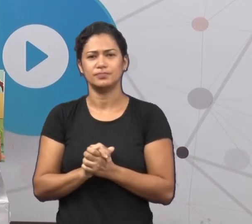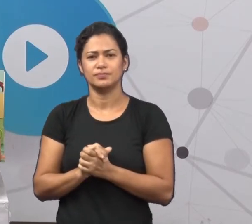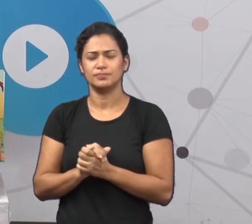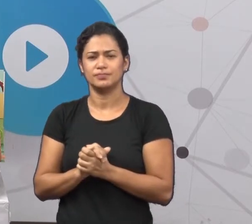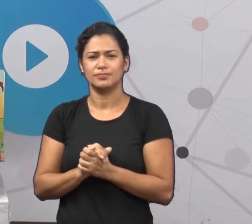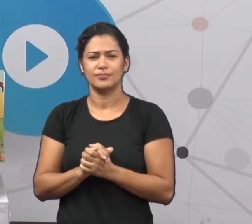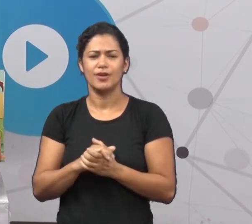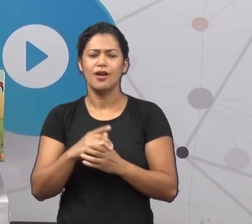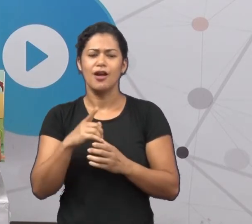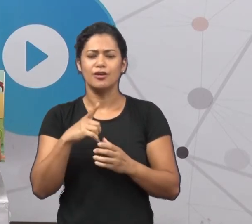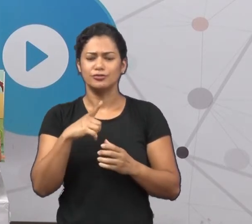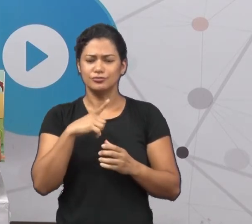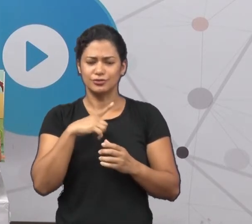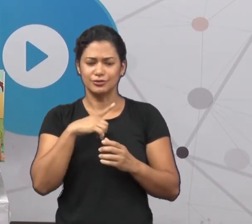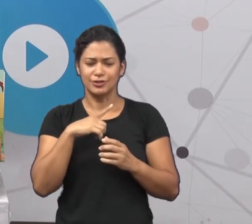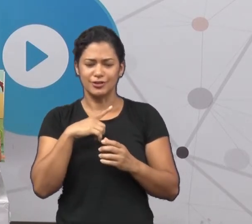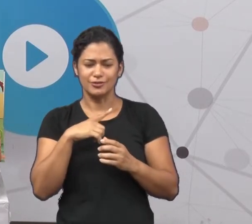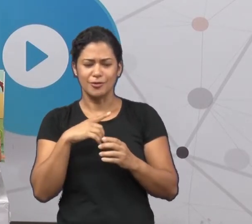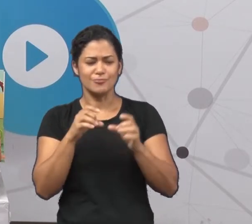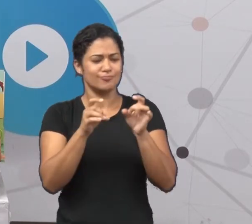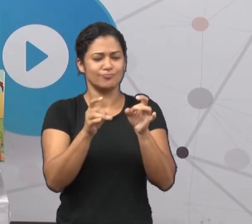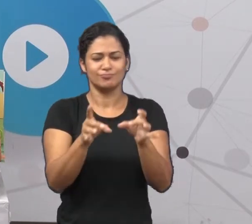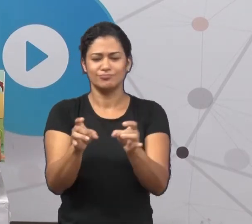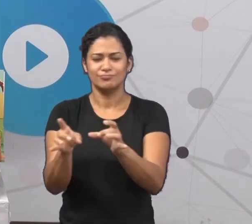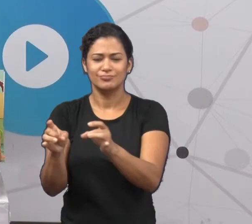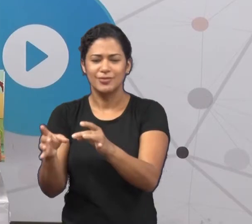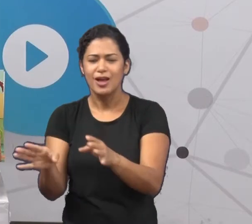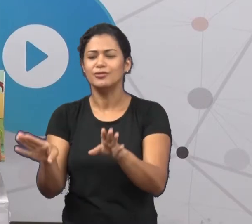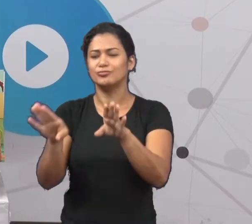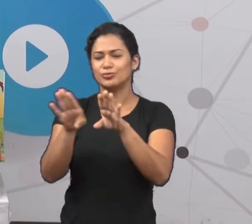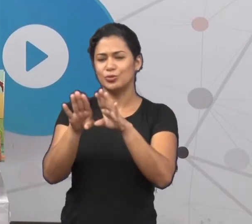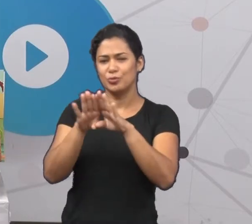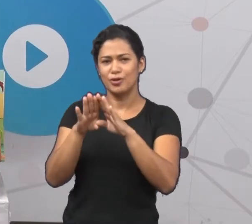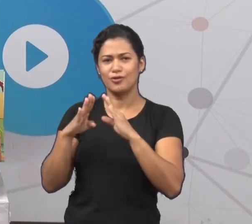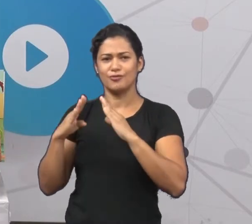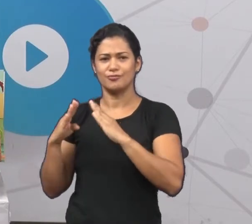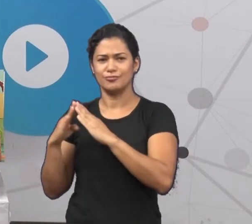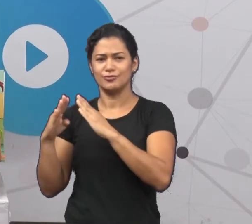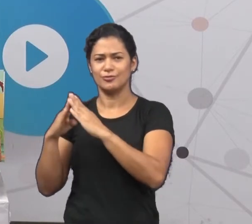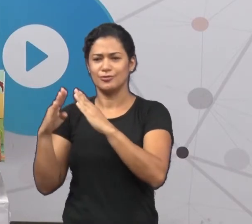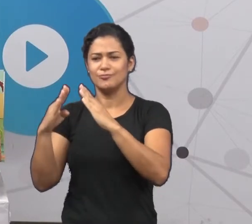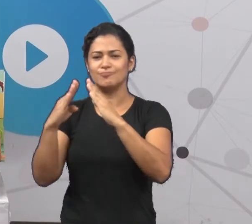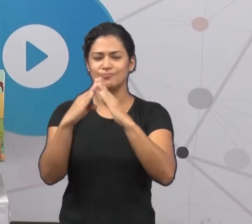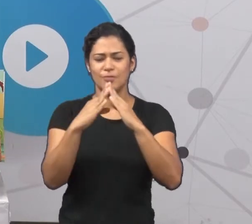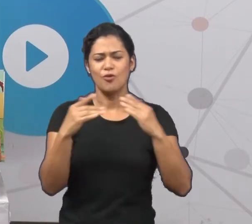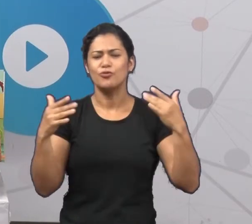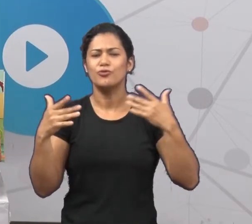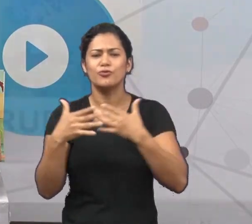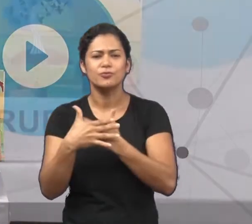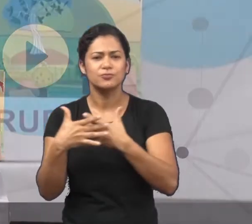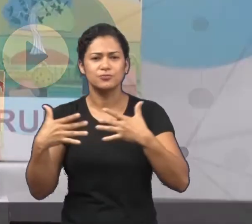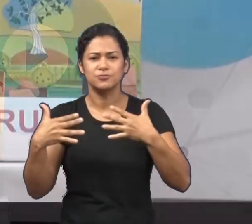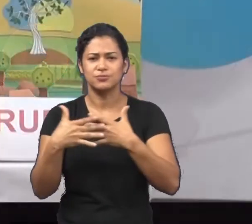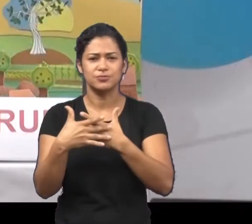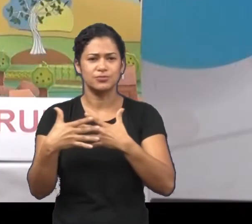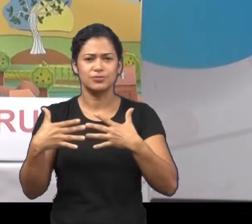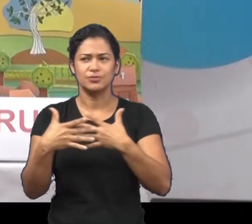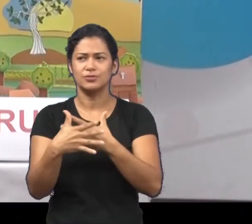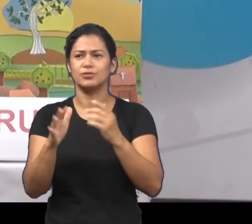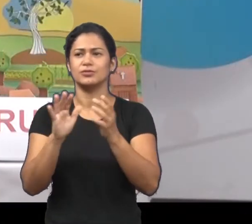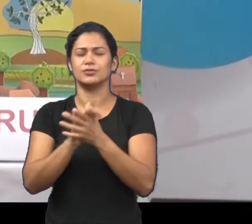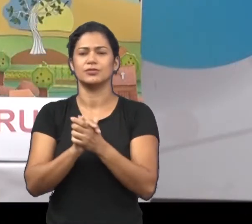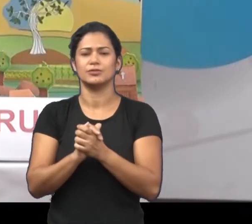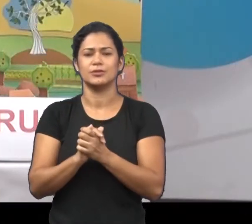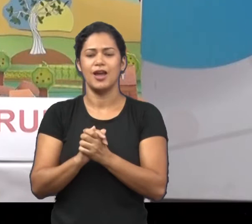o centro comercial e o centro residencial. O centro residencial é onde tem as casas,